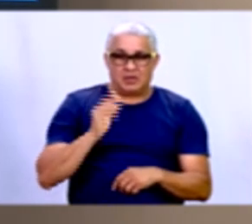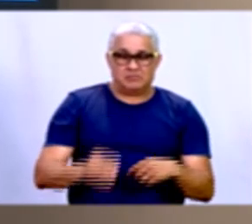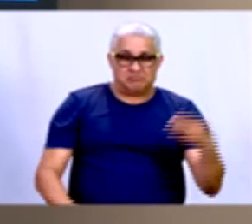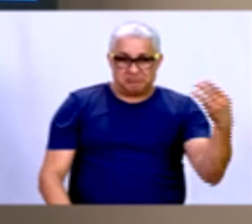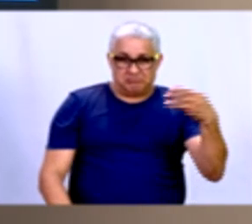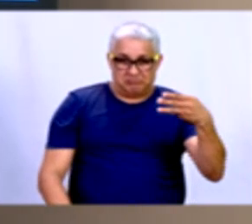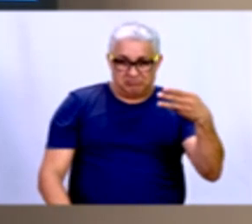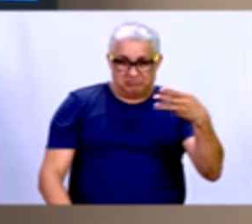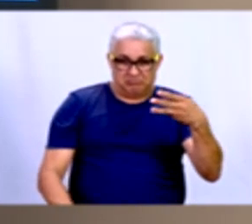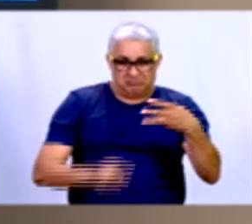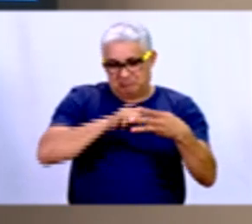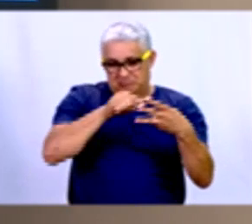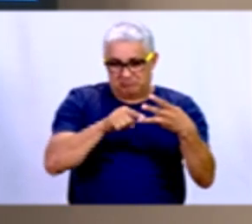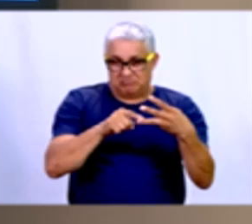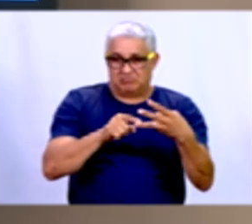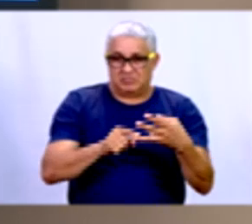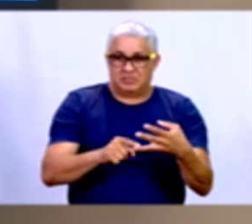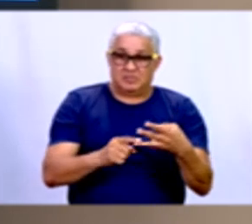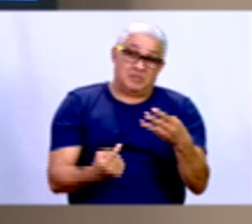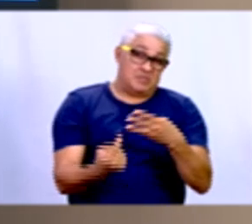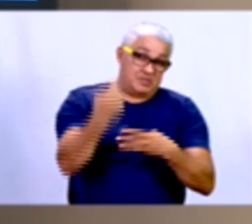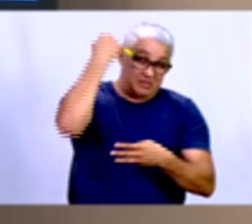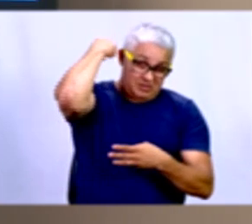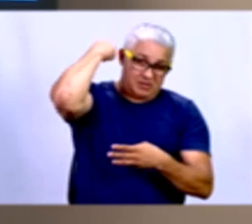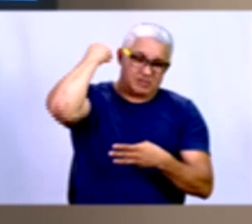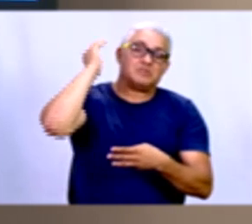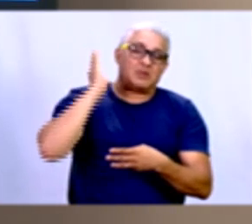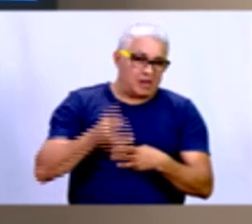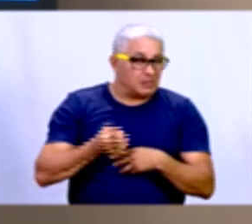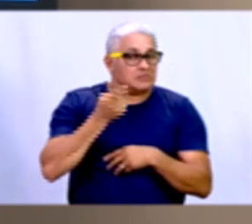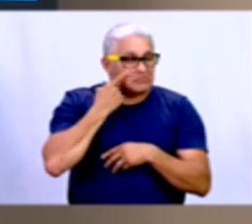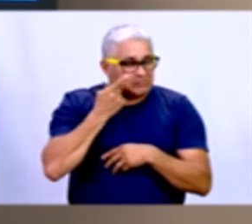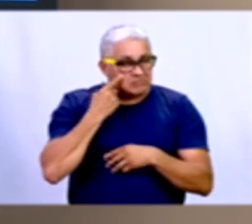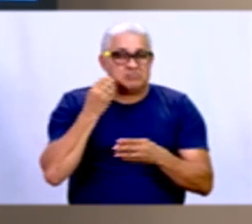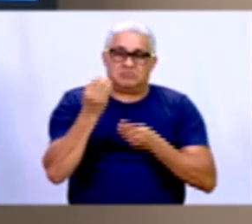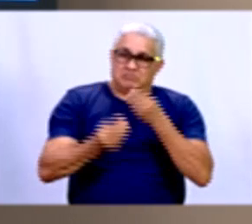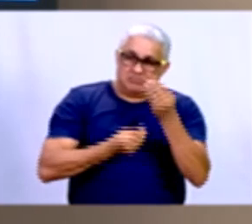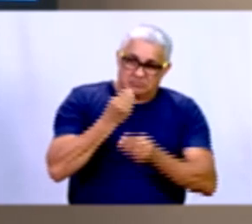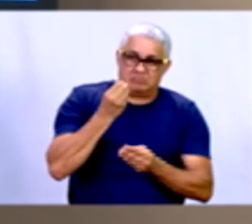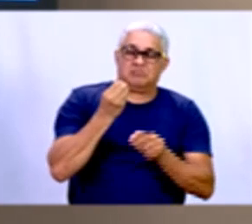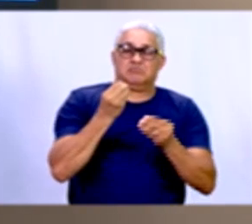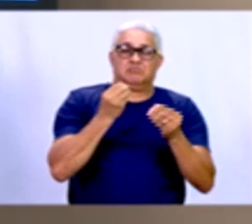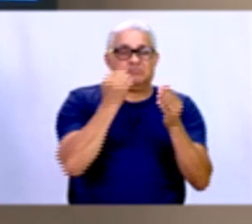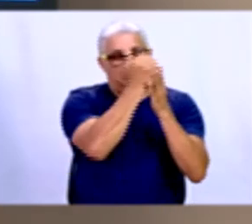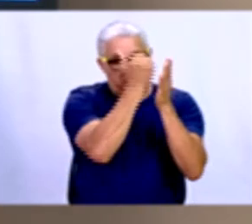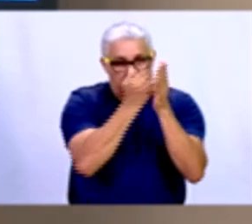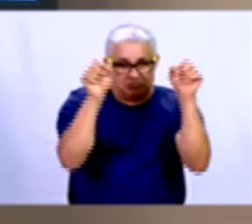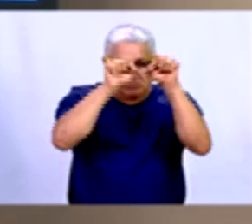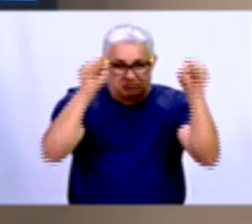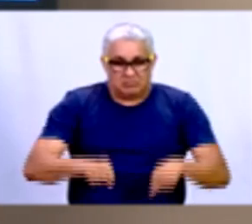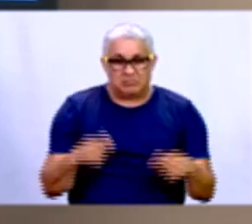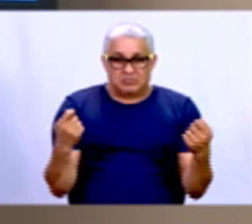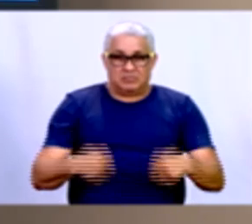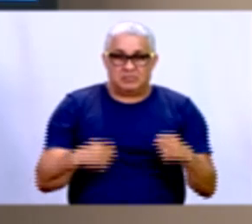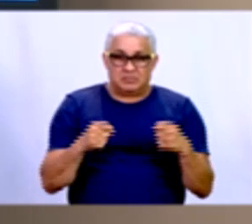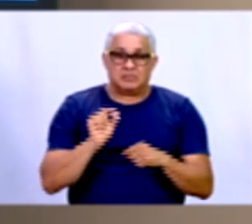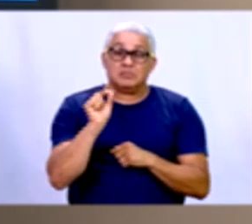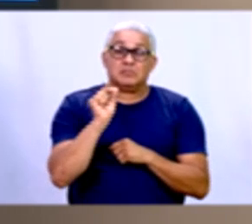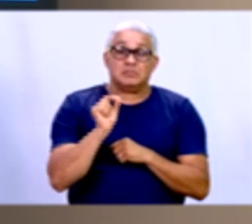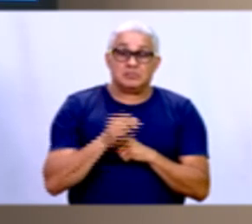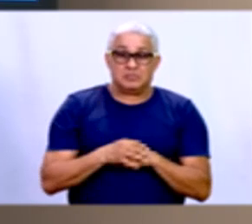módulo, então nas disciplinas anteriores, os senhores viram, quando a gente desenvolve sistema, nós precisamos de